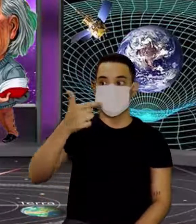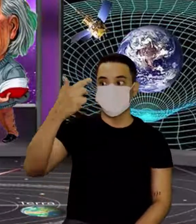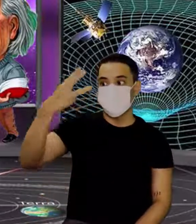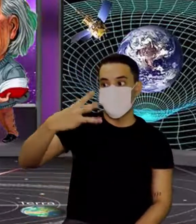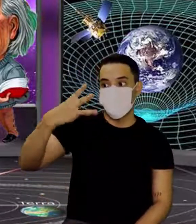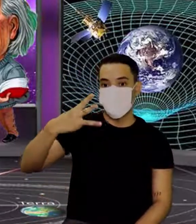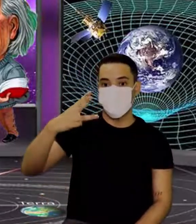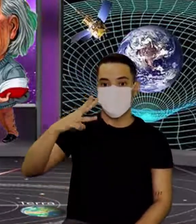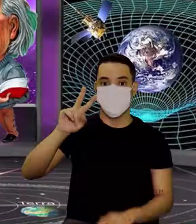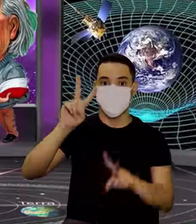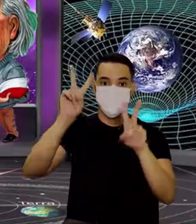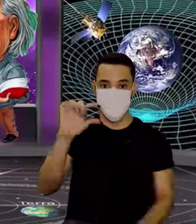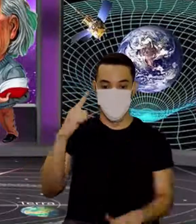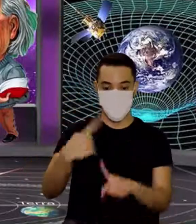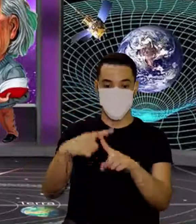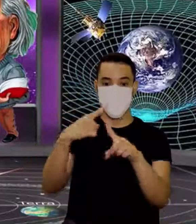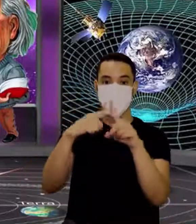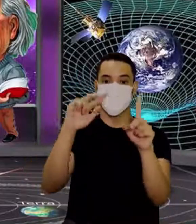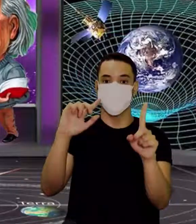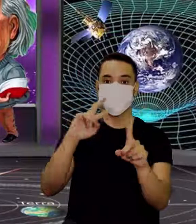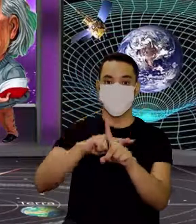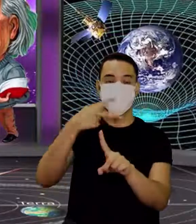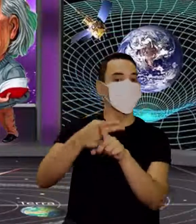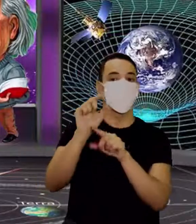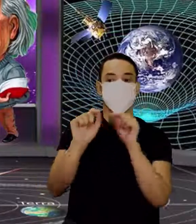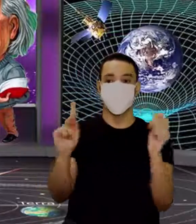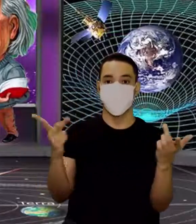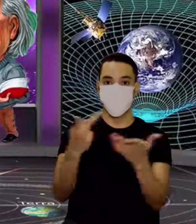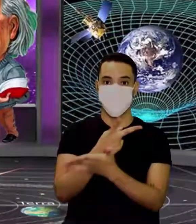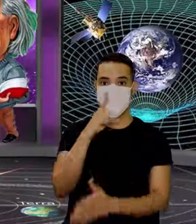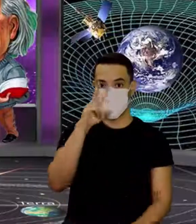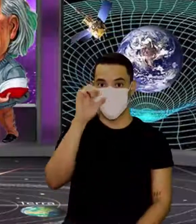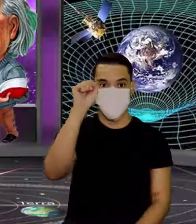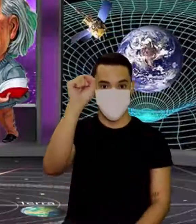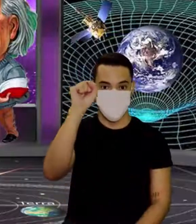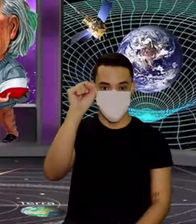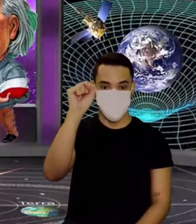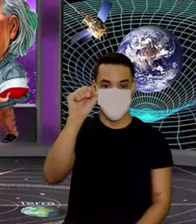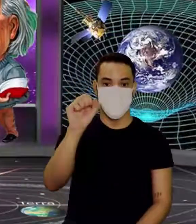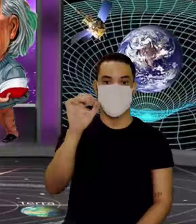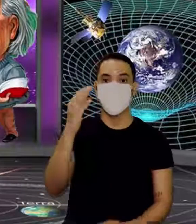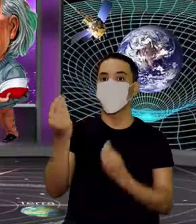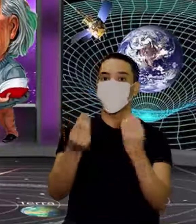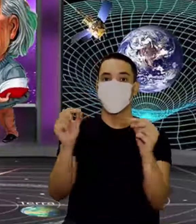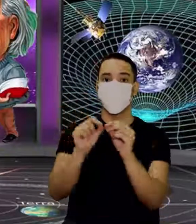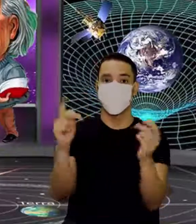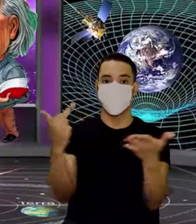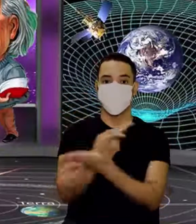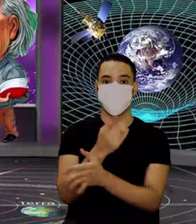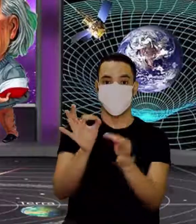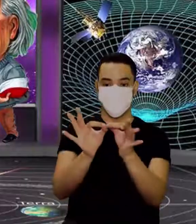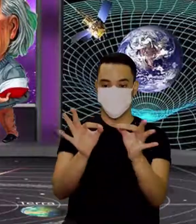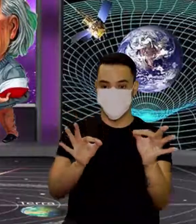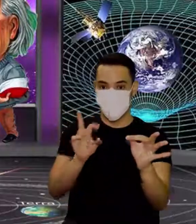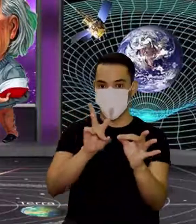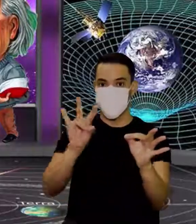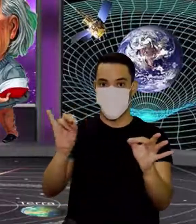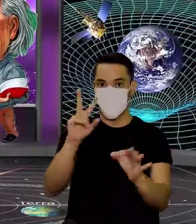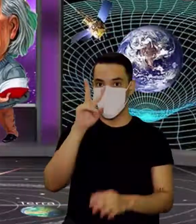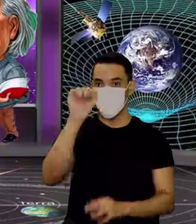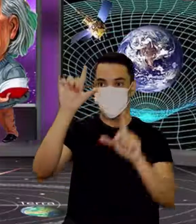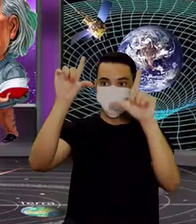ser o quê? 9 vezes. O que que vai acontecer com a força? Se você aumentar 9 vezes a distância, a força vai